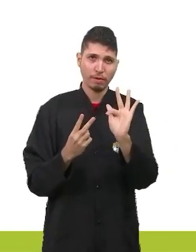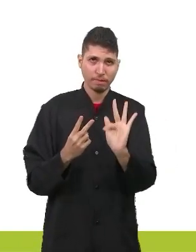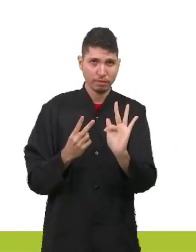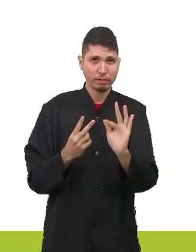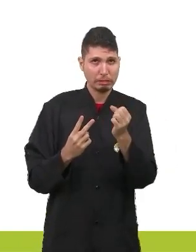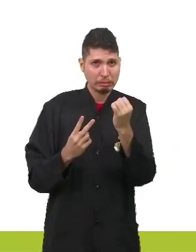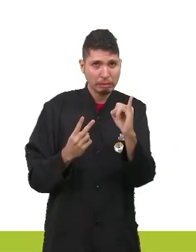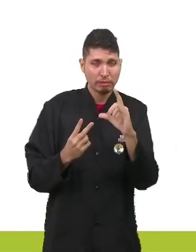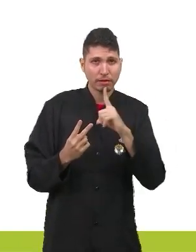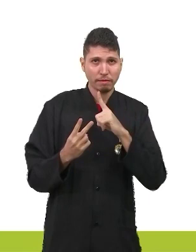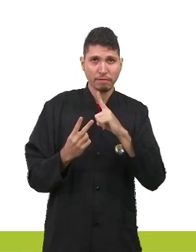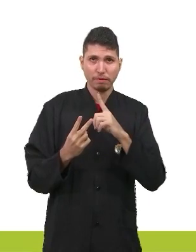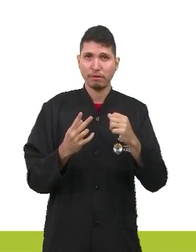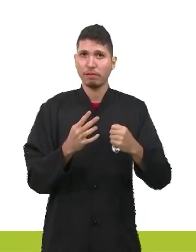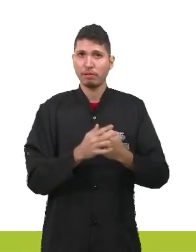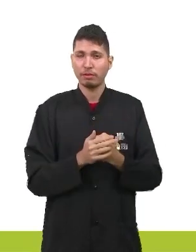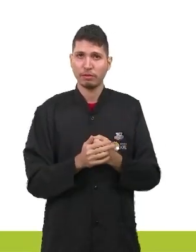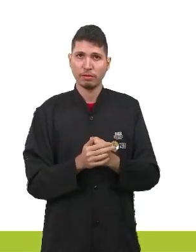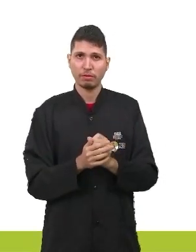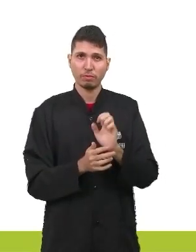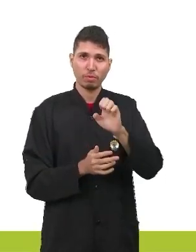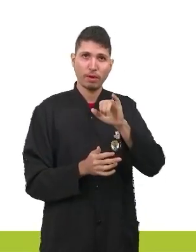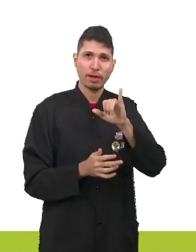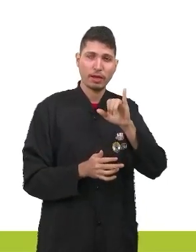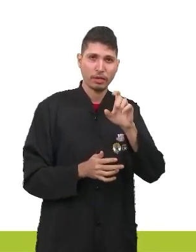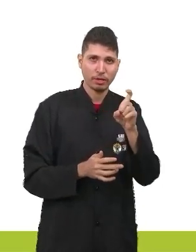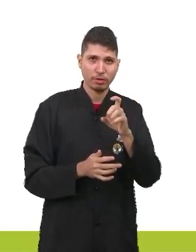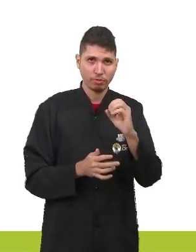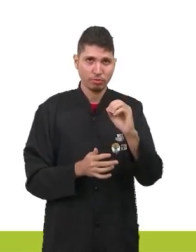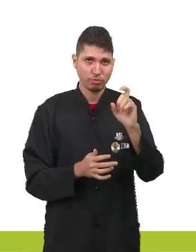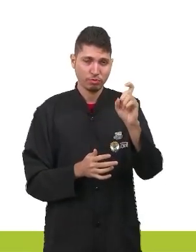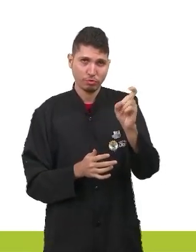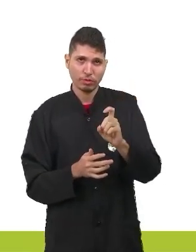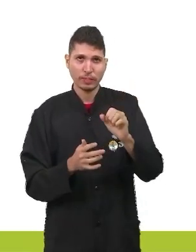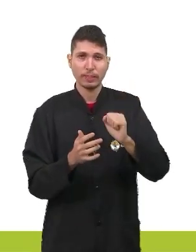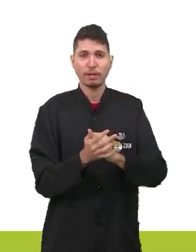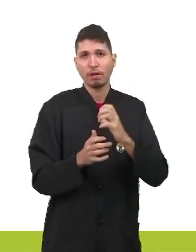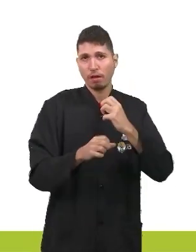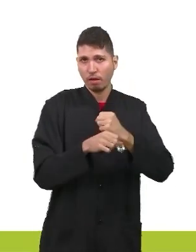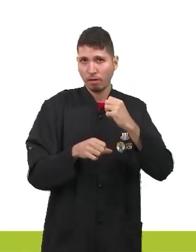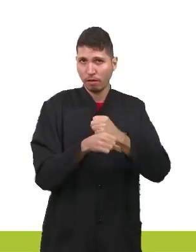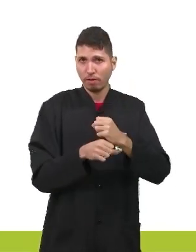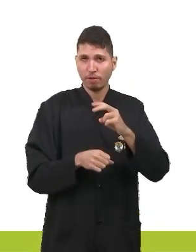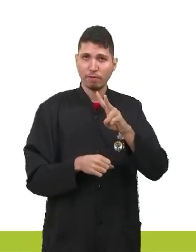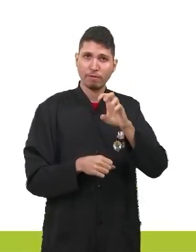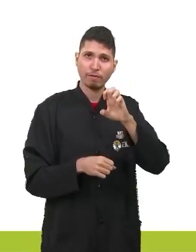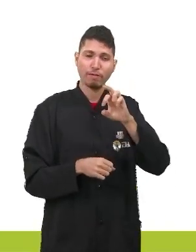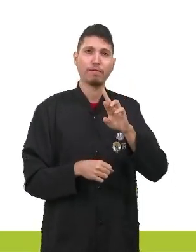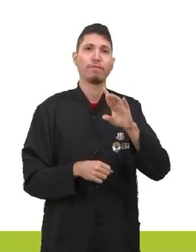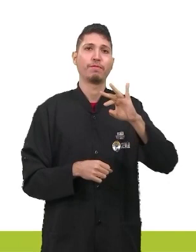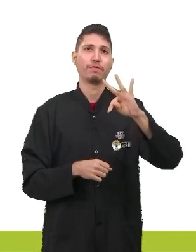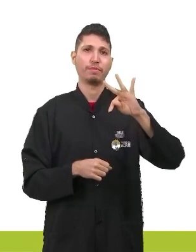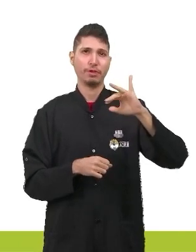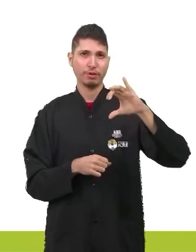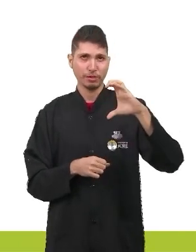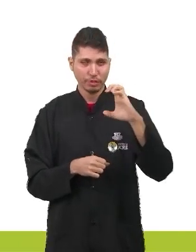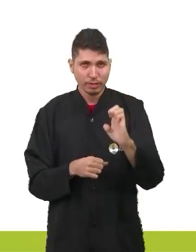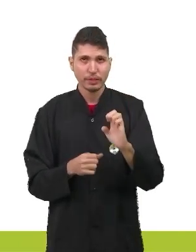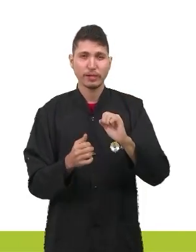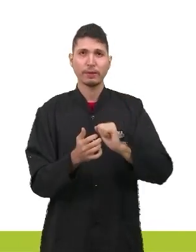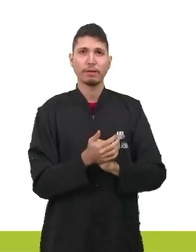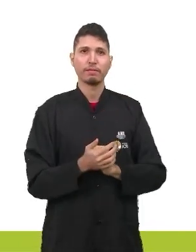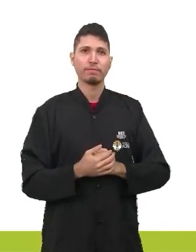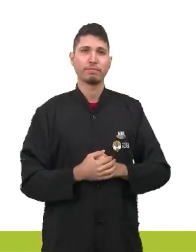existirem. Marcar os valores do eixo x, né? Calcular o vértice da parábola no plano. marcar o eixo y no valor do coeficiente c, que é o